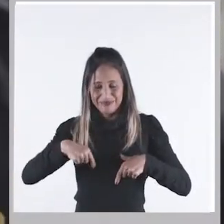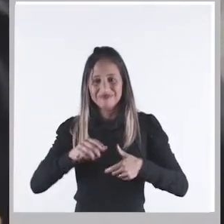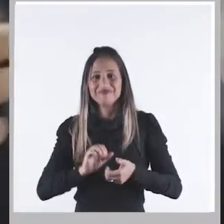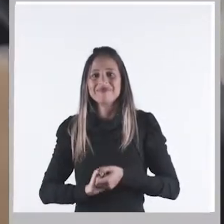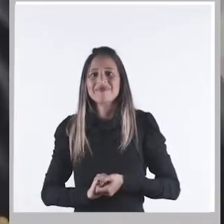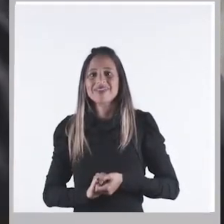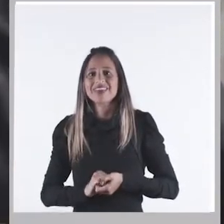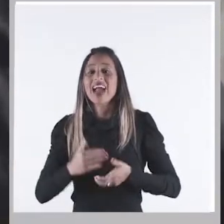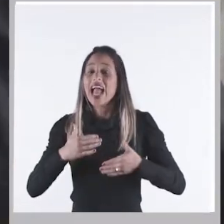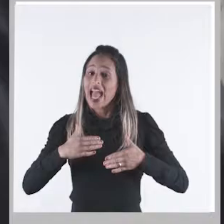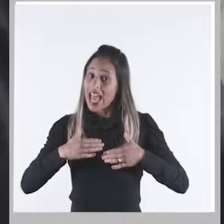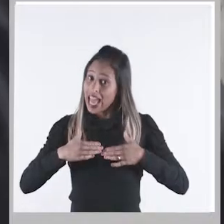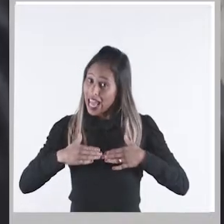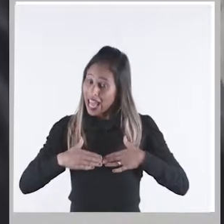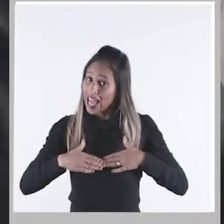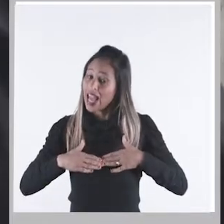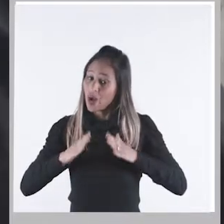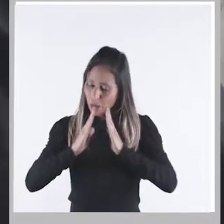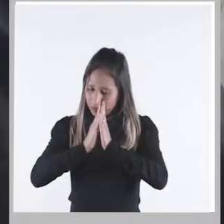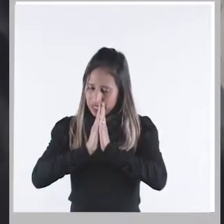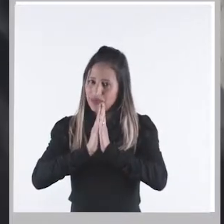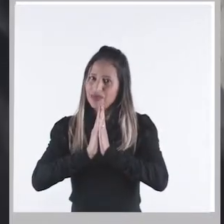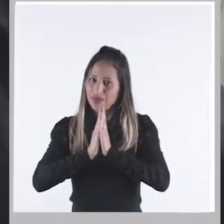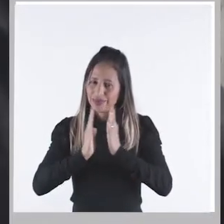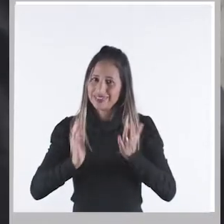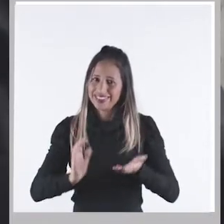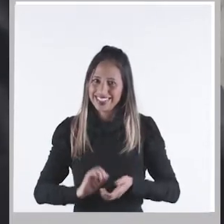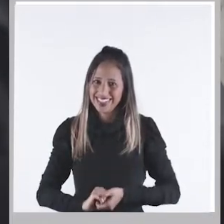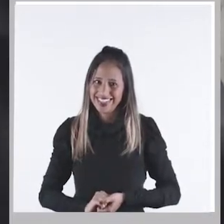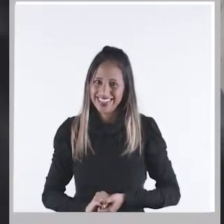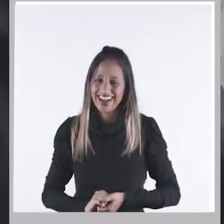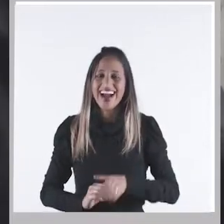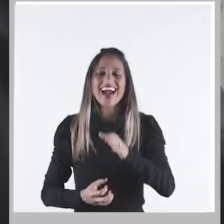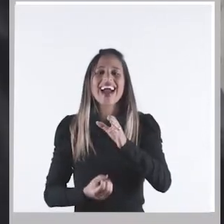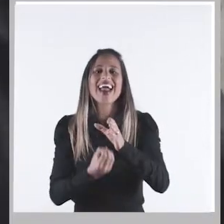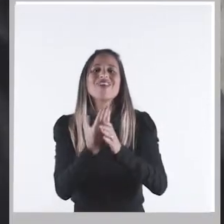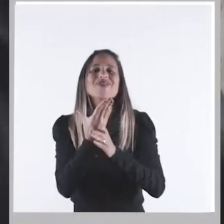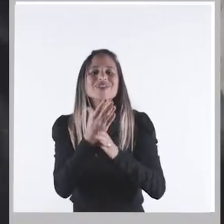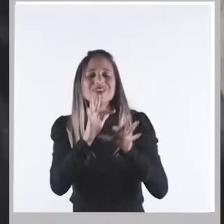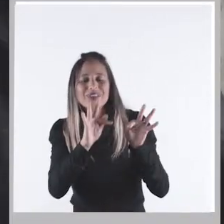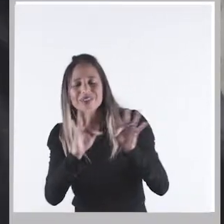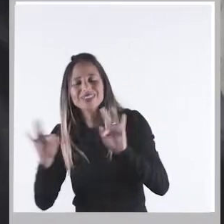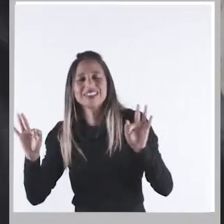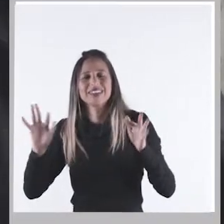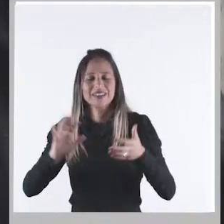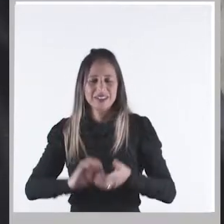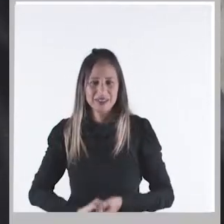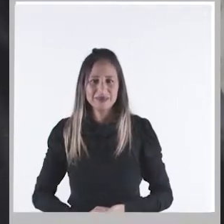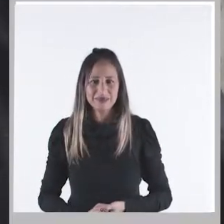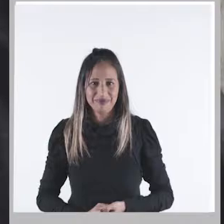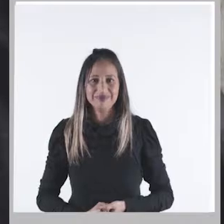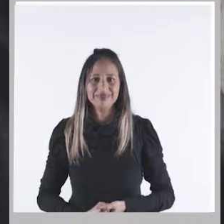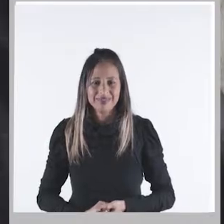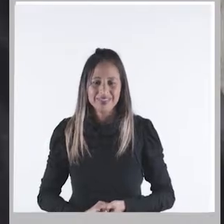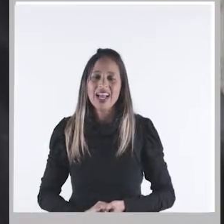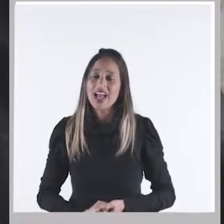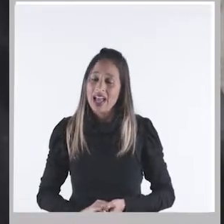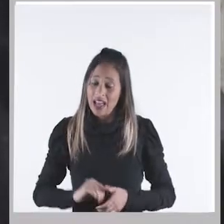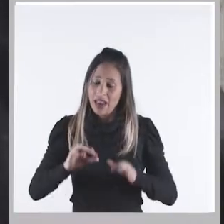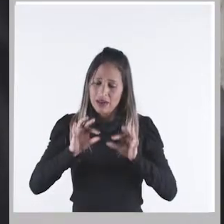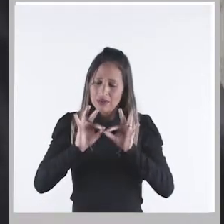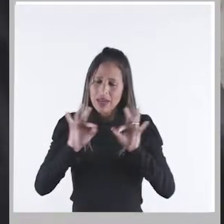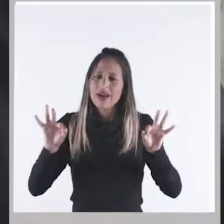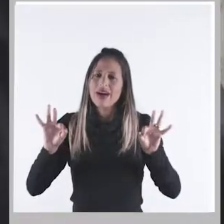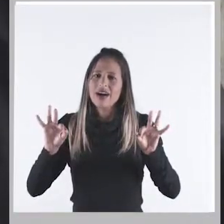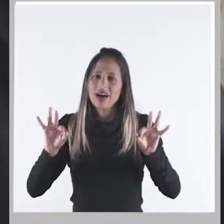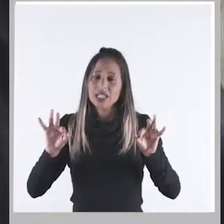De quem eu sou devota, a Carolina, ela fundou uma linhagem, né? E ela fundou uma